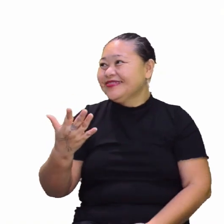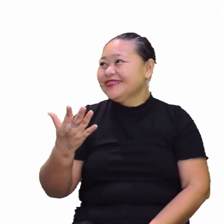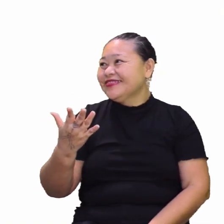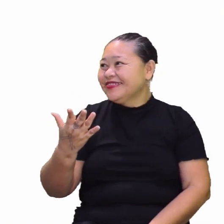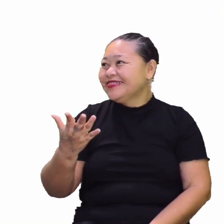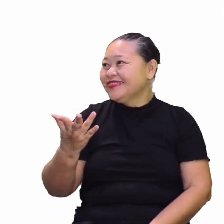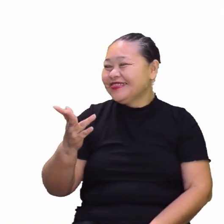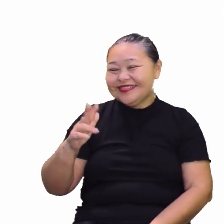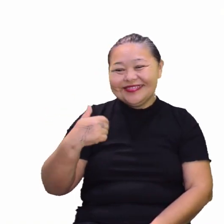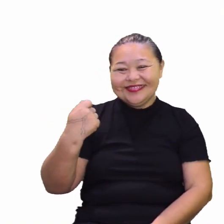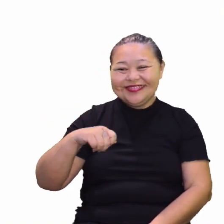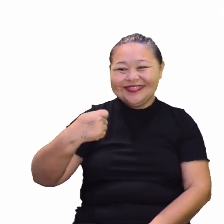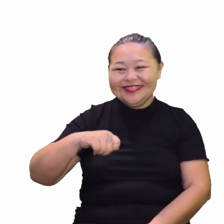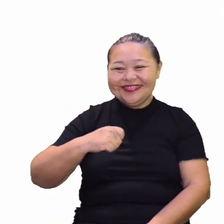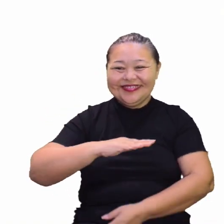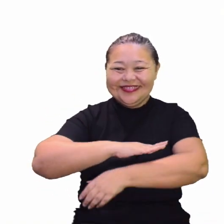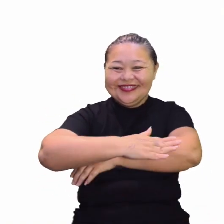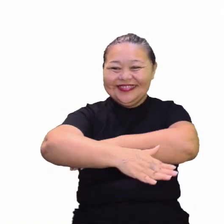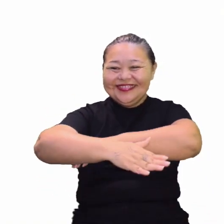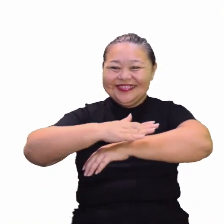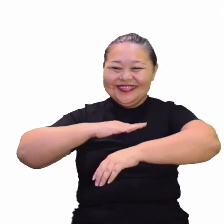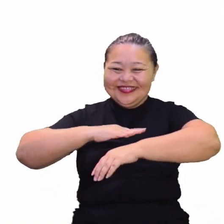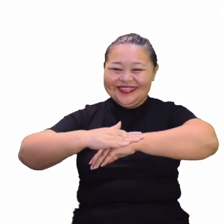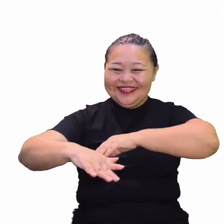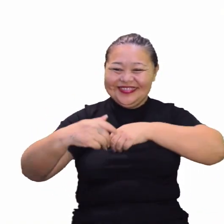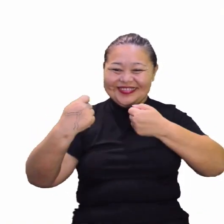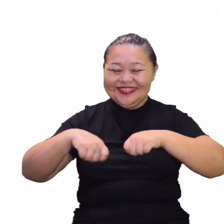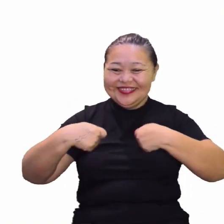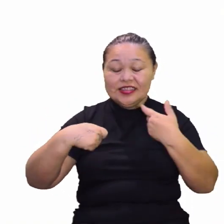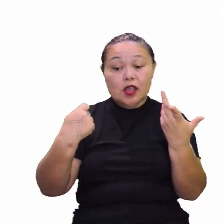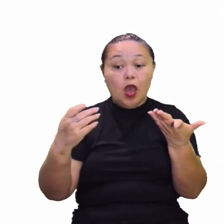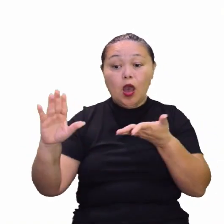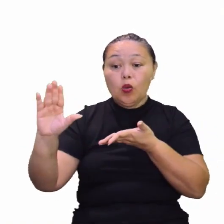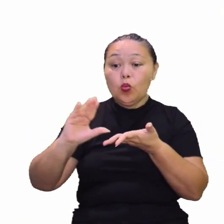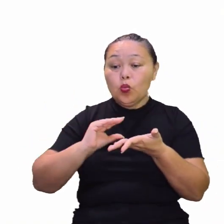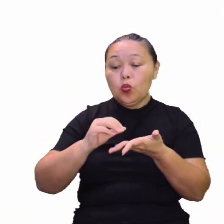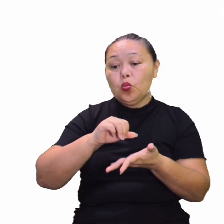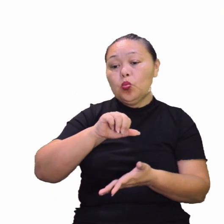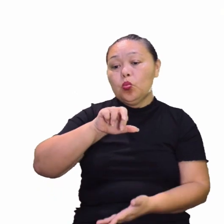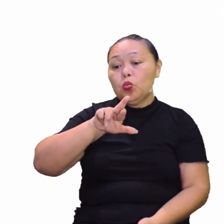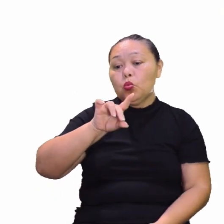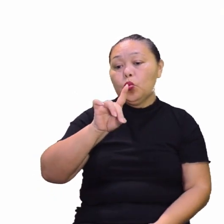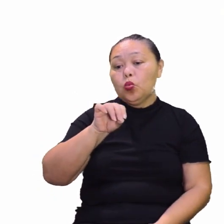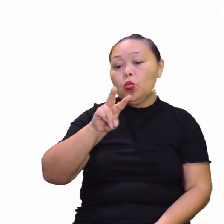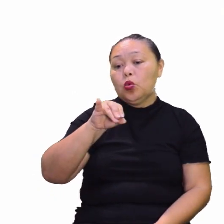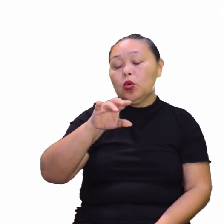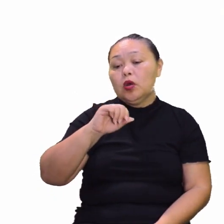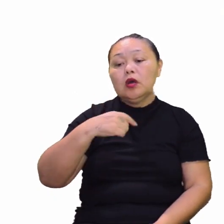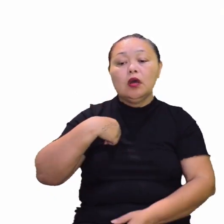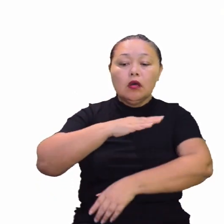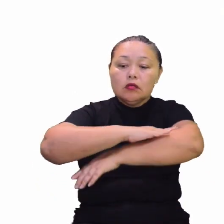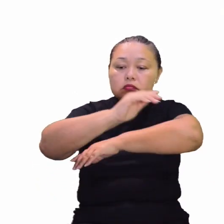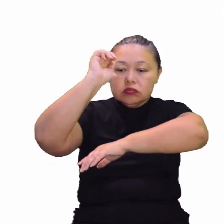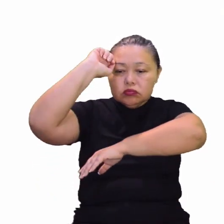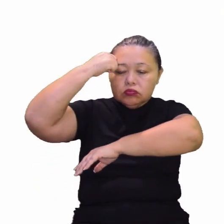Então, realmente, não precisa asfaltar, não precisa gastar. A rodovia precisa de